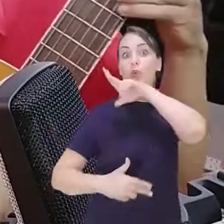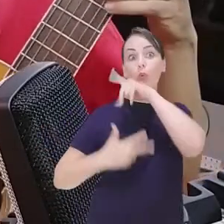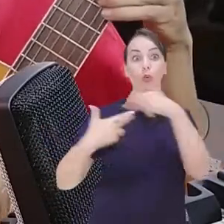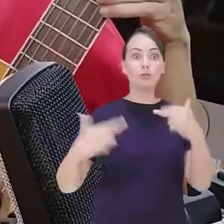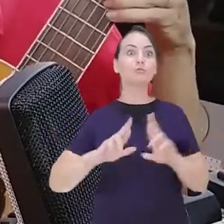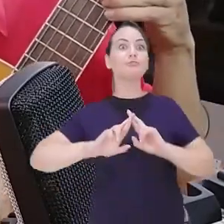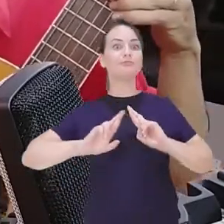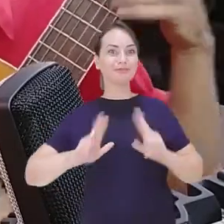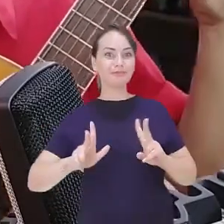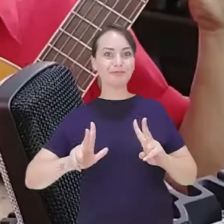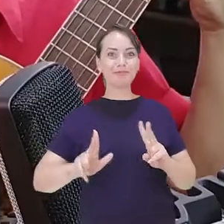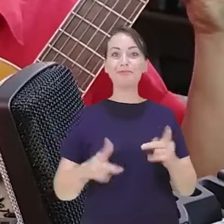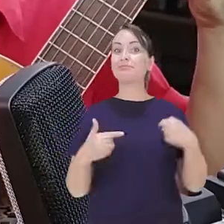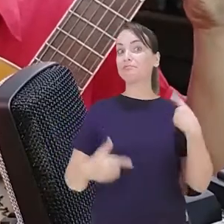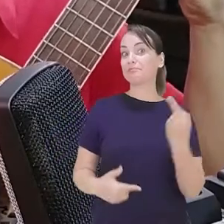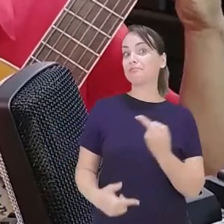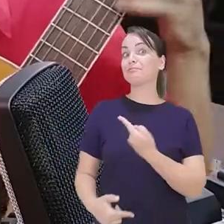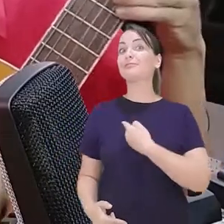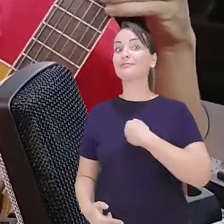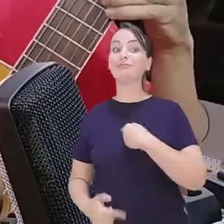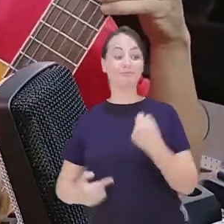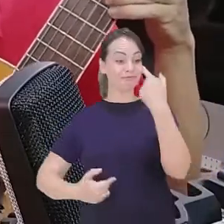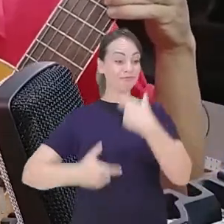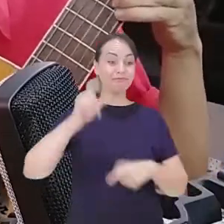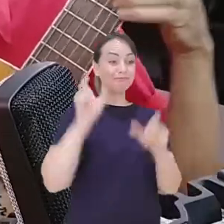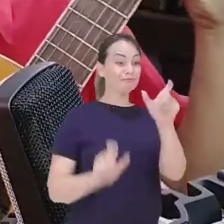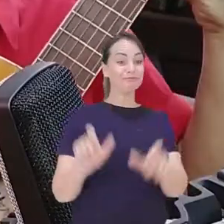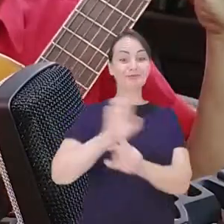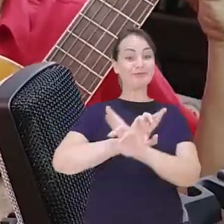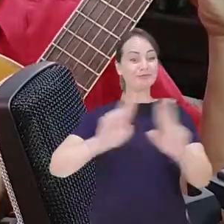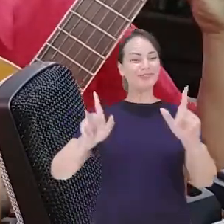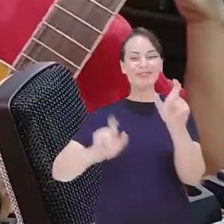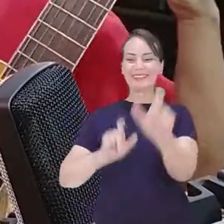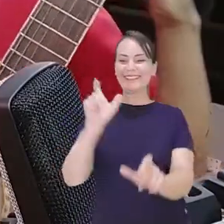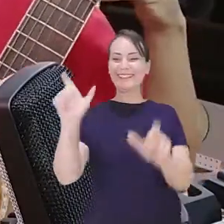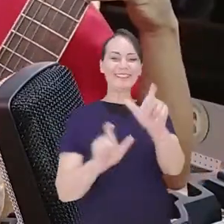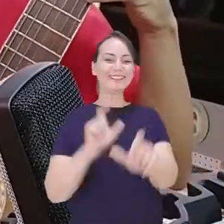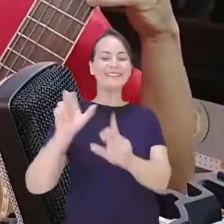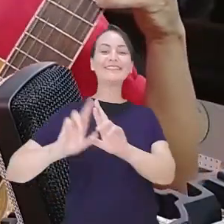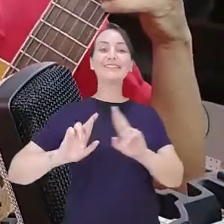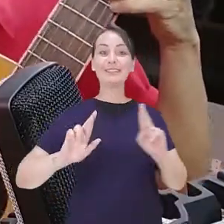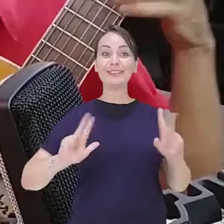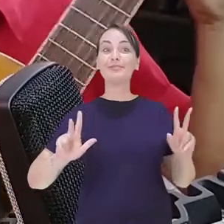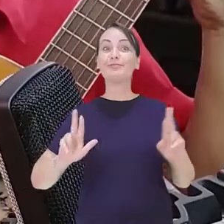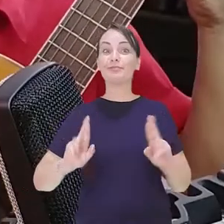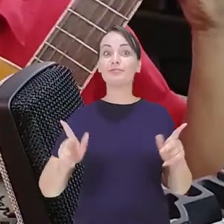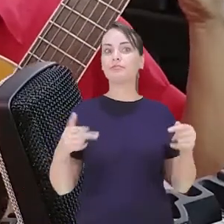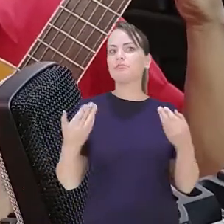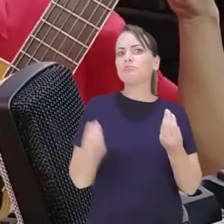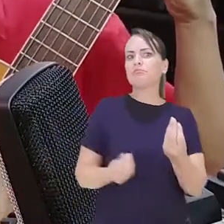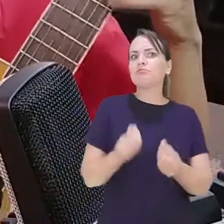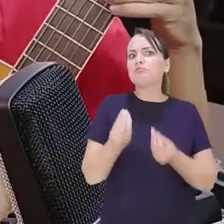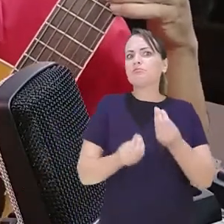os bichos são diferentes, e a gente é diferente, e a gente é